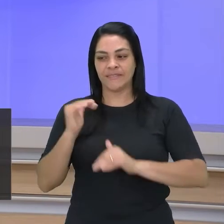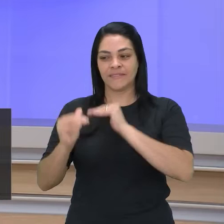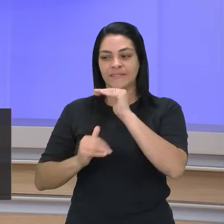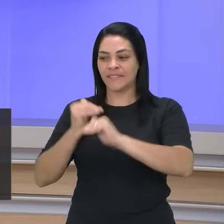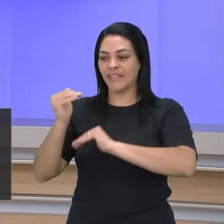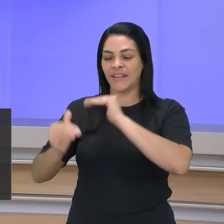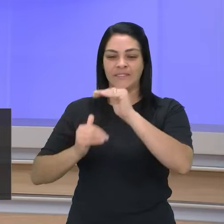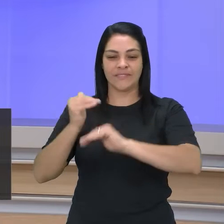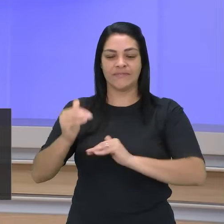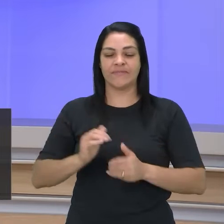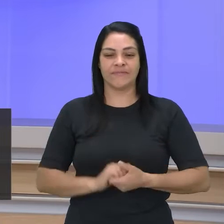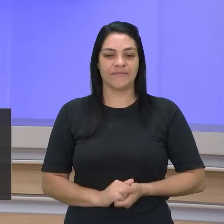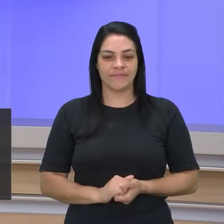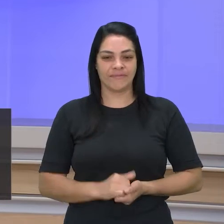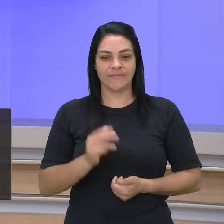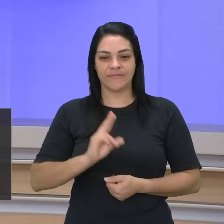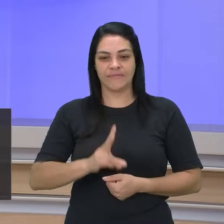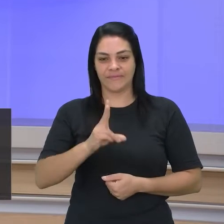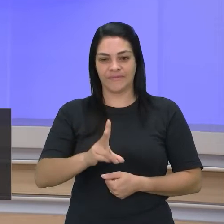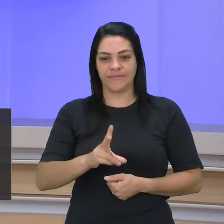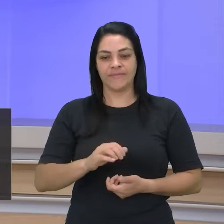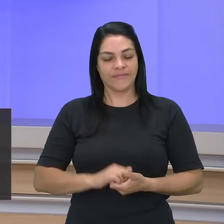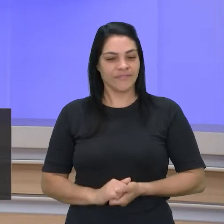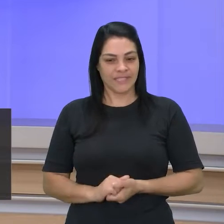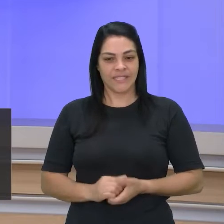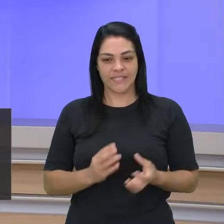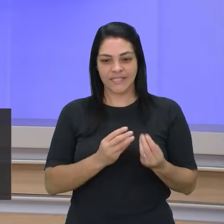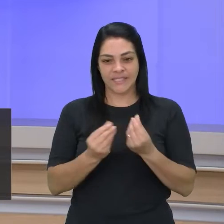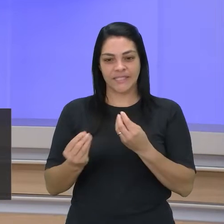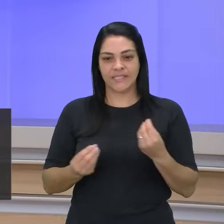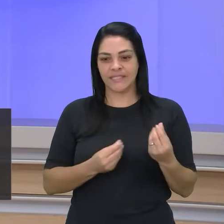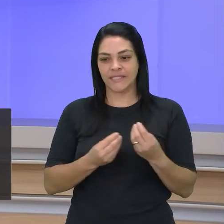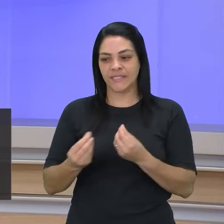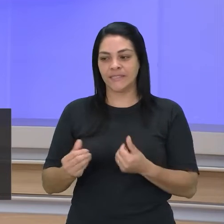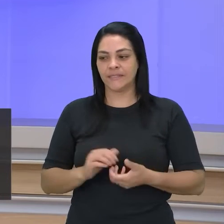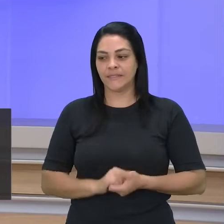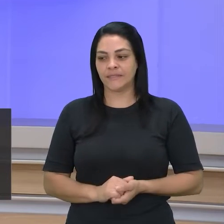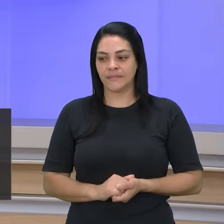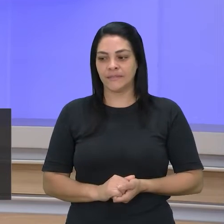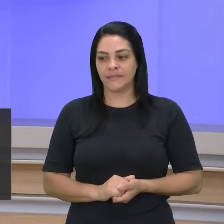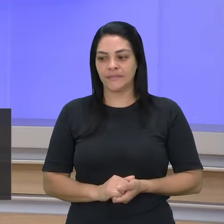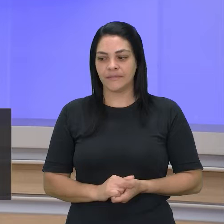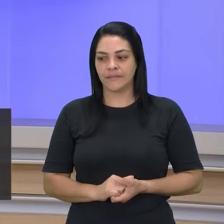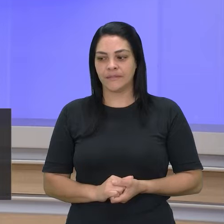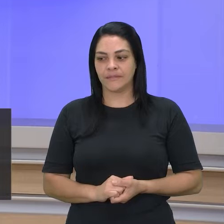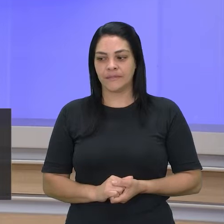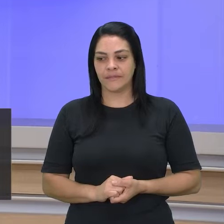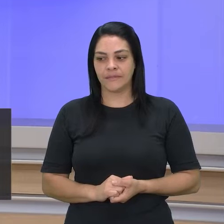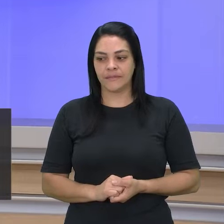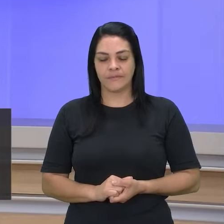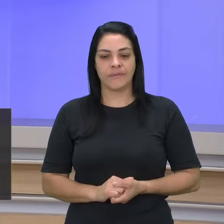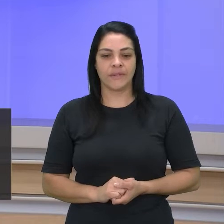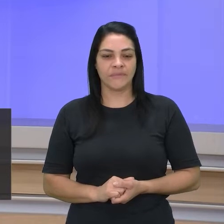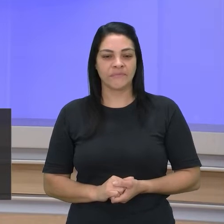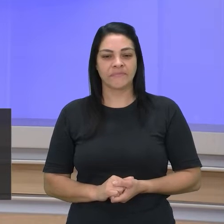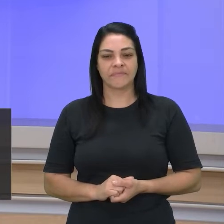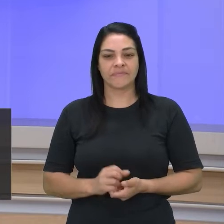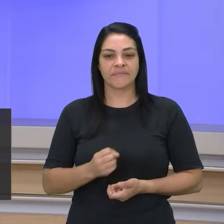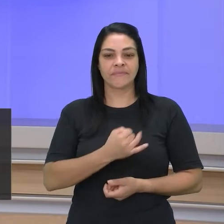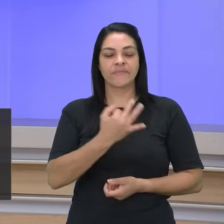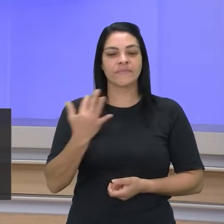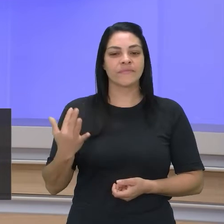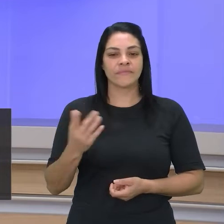né? Então, sempre nesse sentido mesmo da sensibilização, da informação, da mobilização, o quanto as